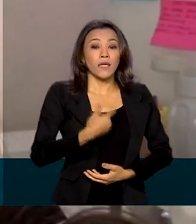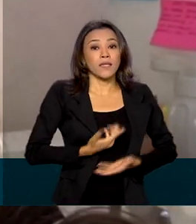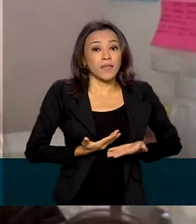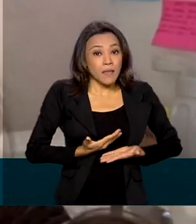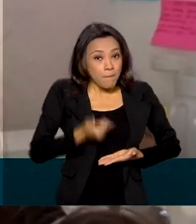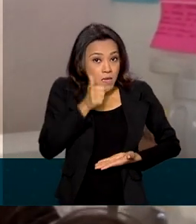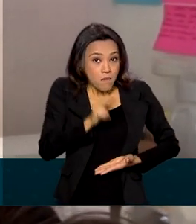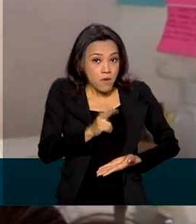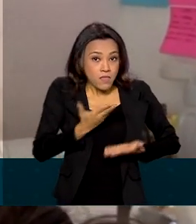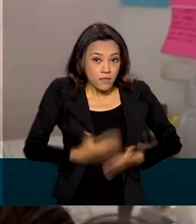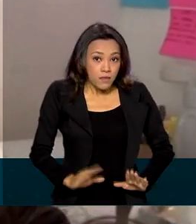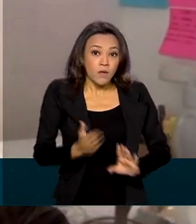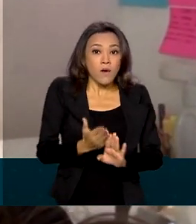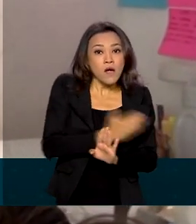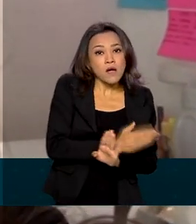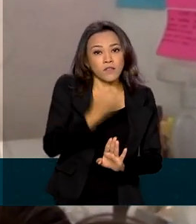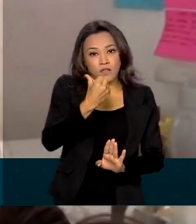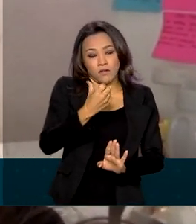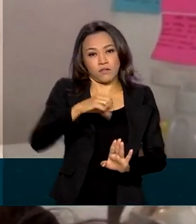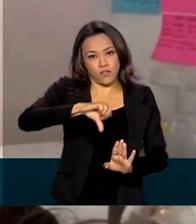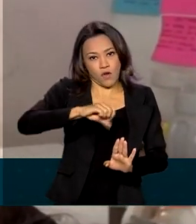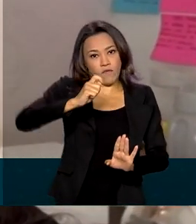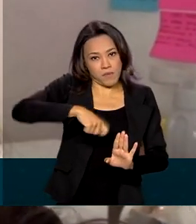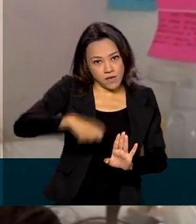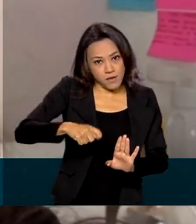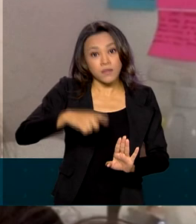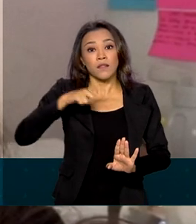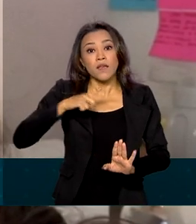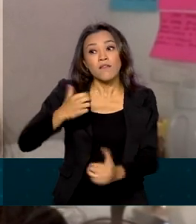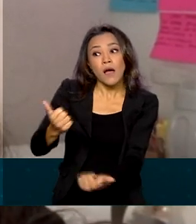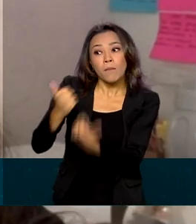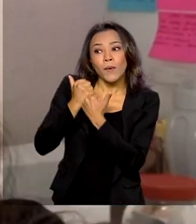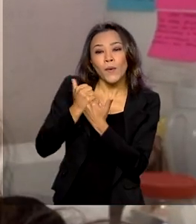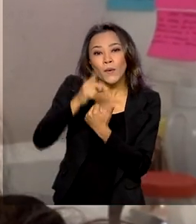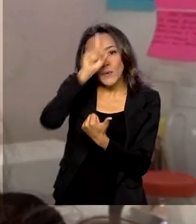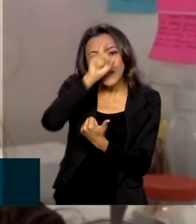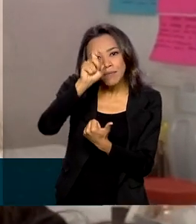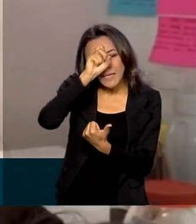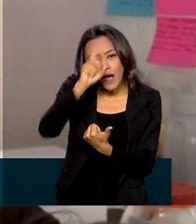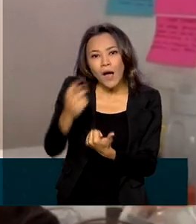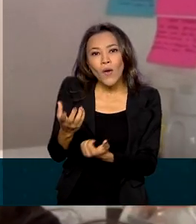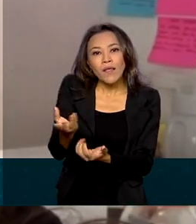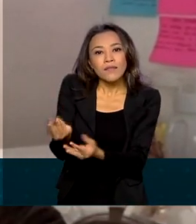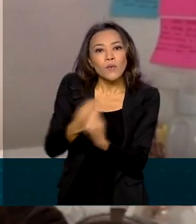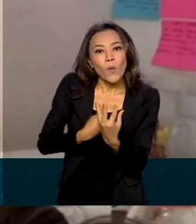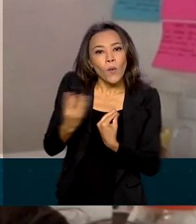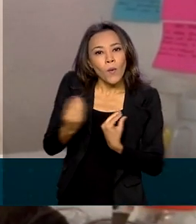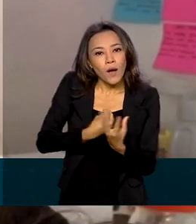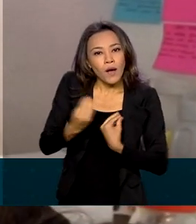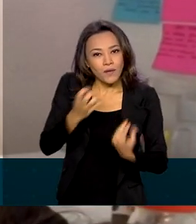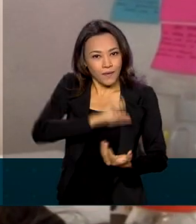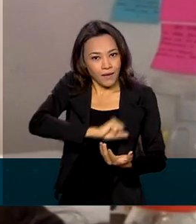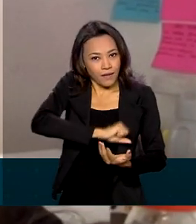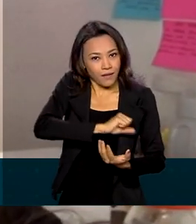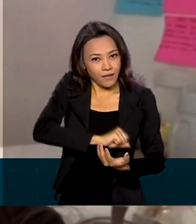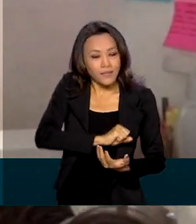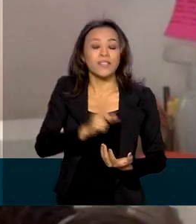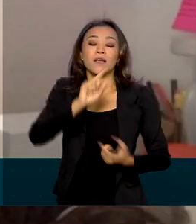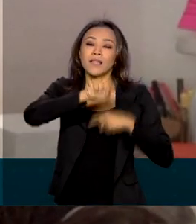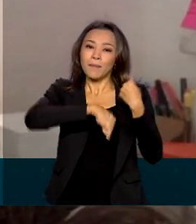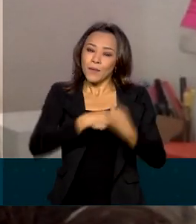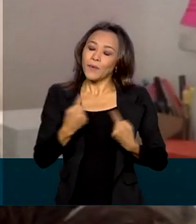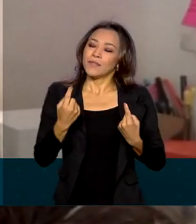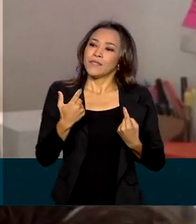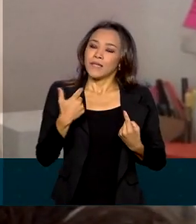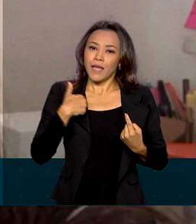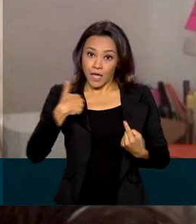ela precisou da doação de leite. Contou com a ajuda do banco de leite do hospital e aí, incentivado por ela, eu entrei em contato